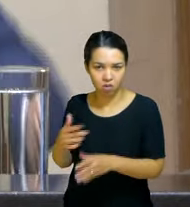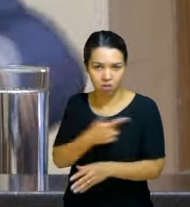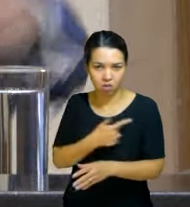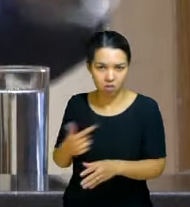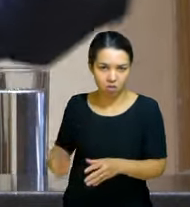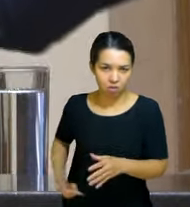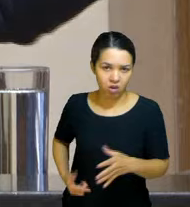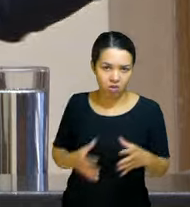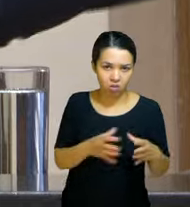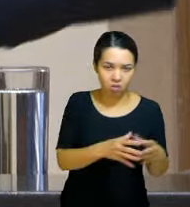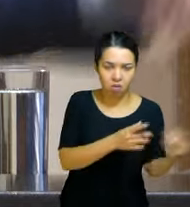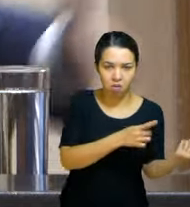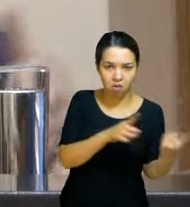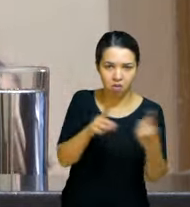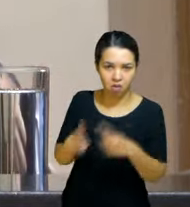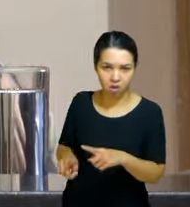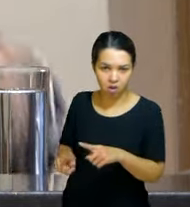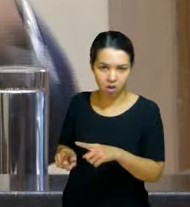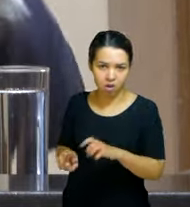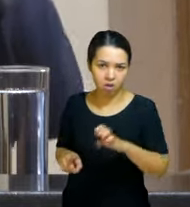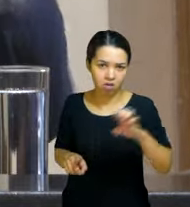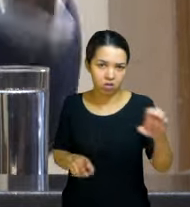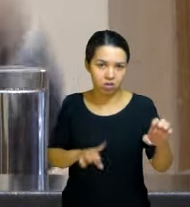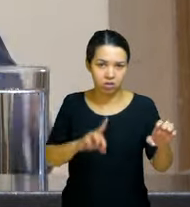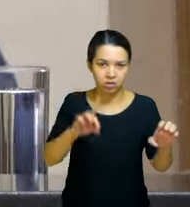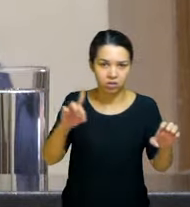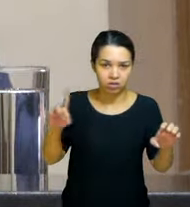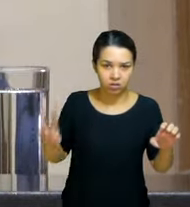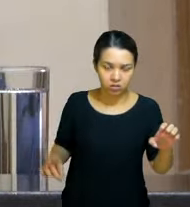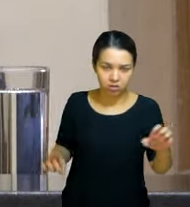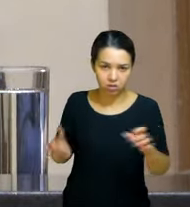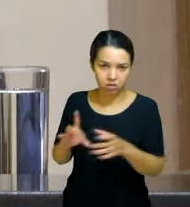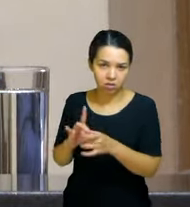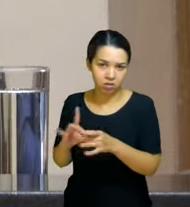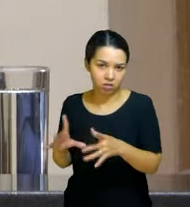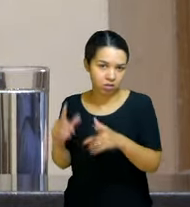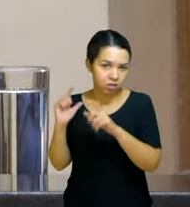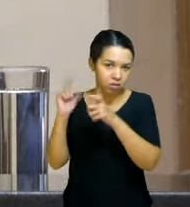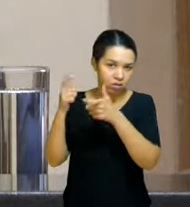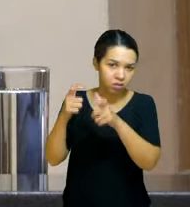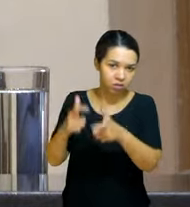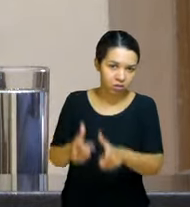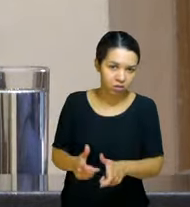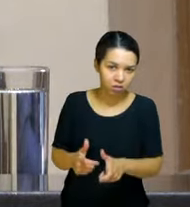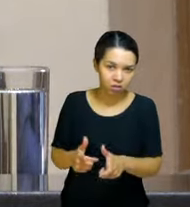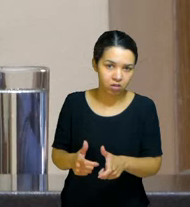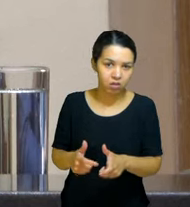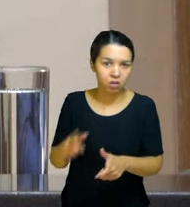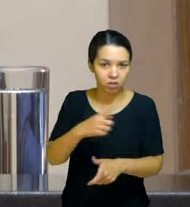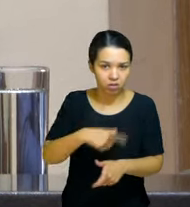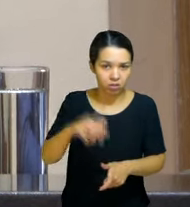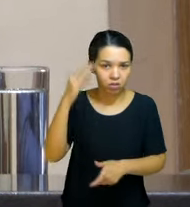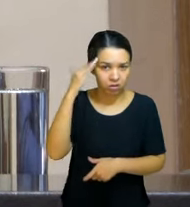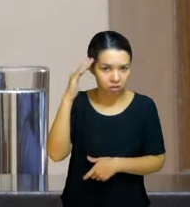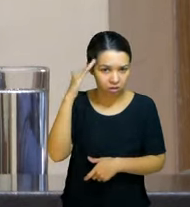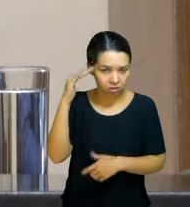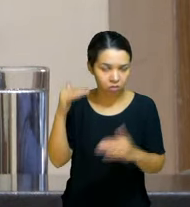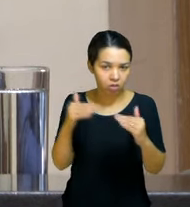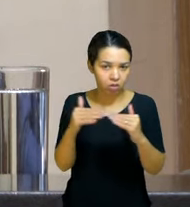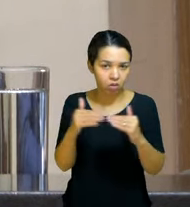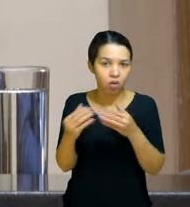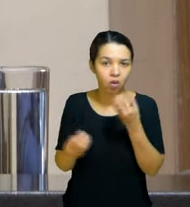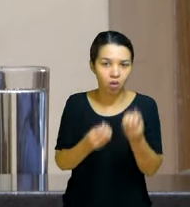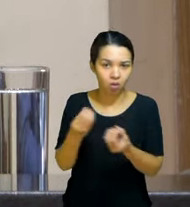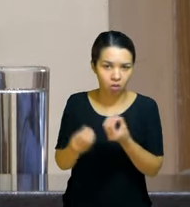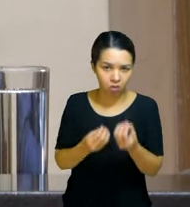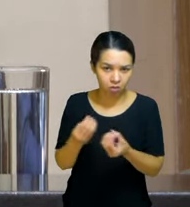oposição, entre a esquerda e a direita, entre os liberais e os conservadores. E se chegou num entendimento como? Em